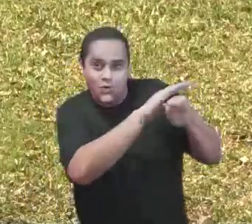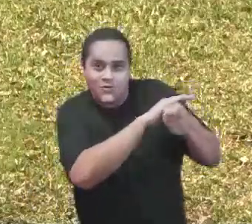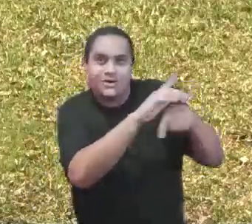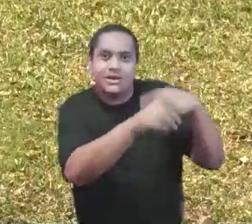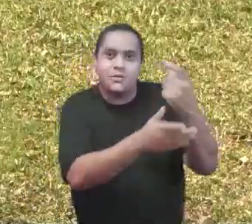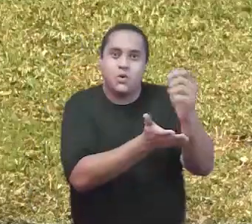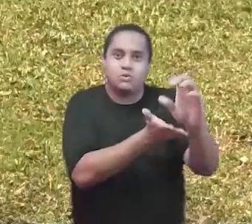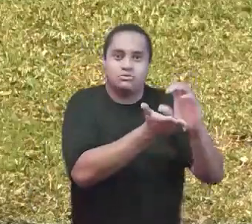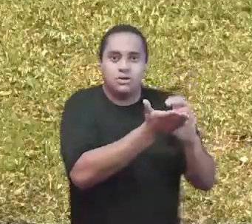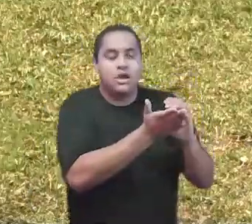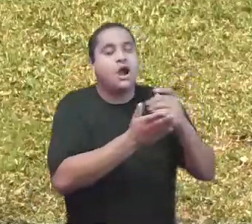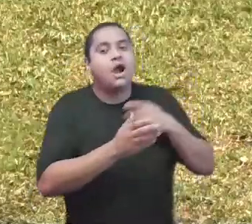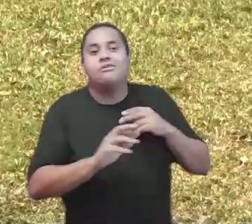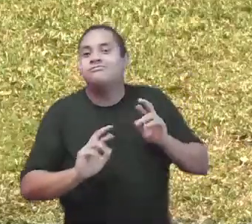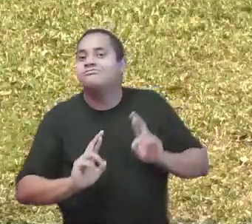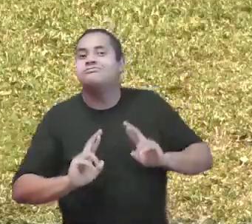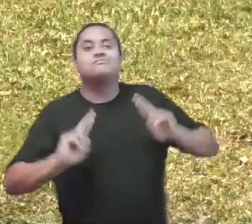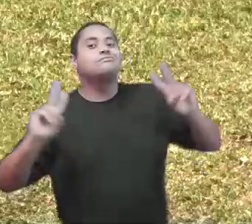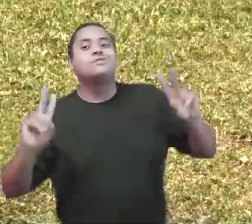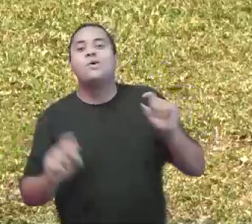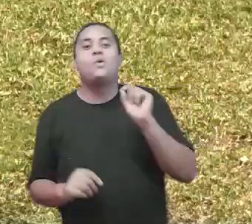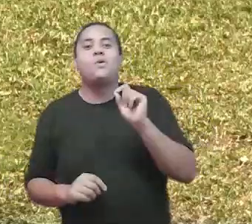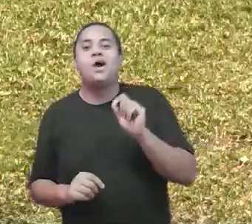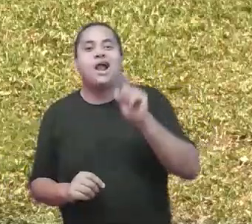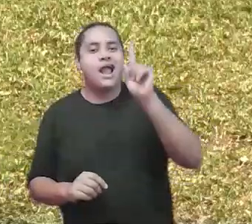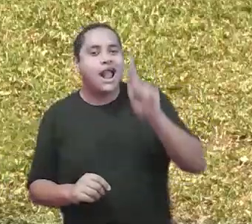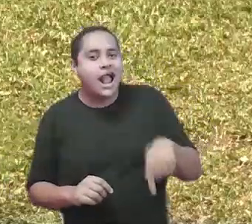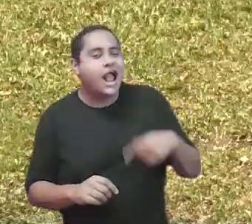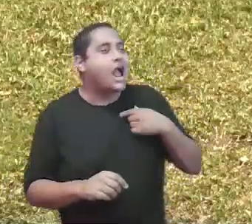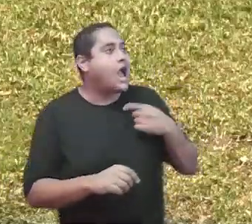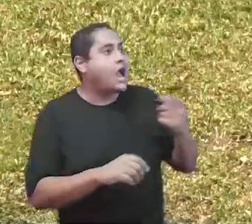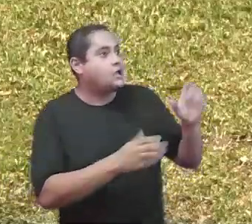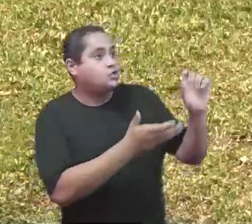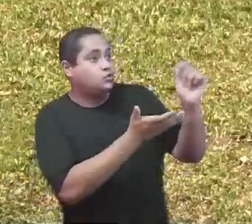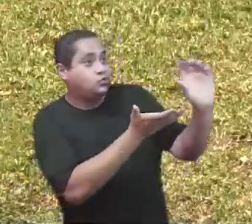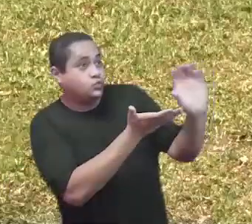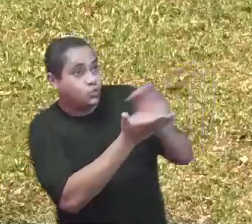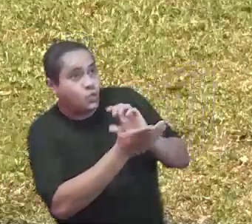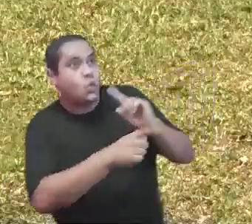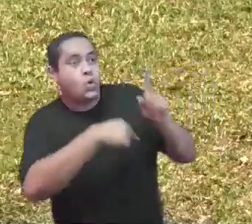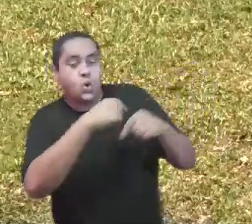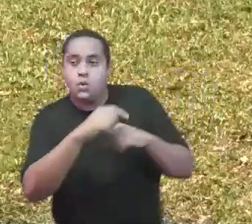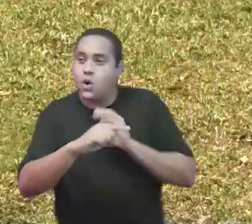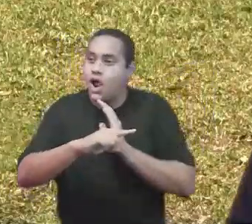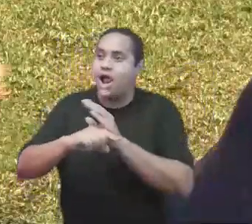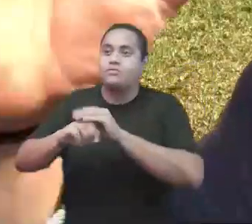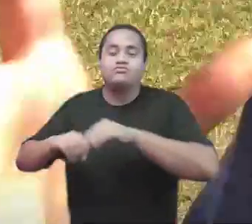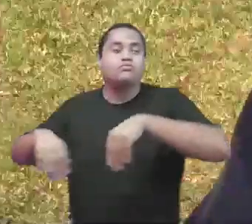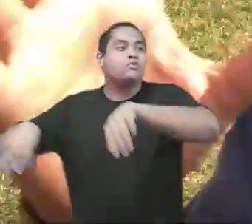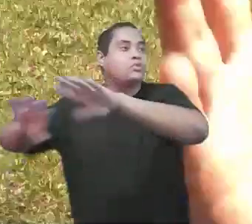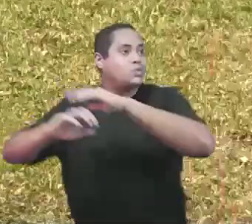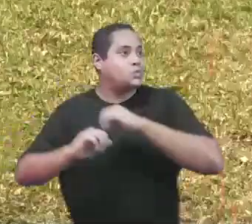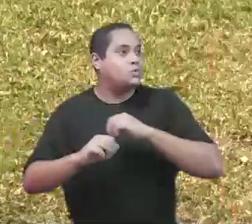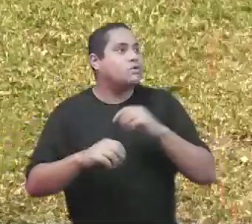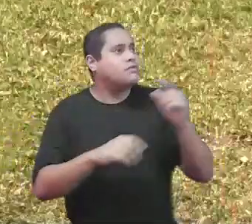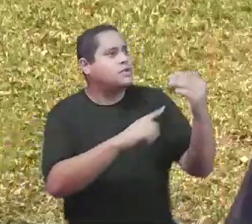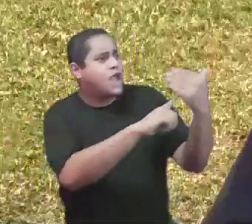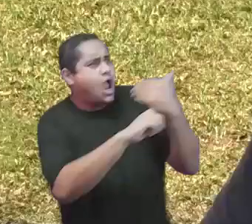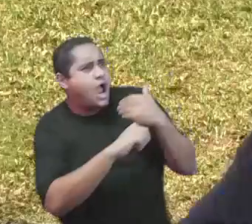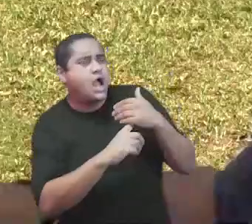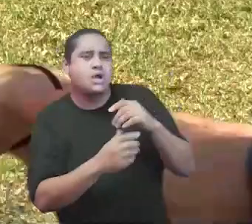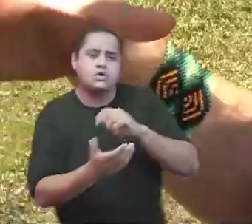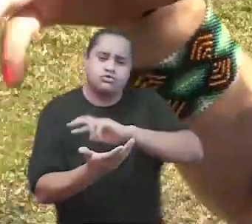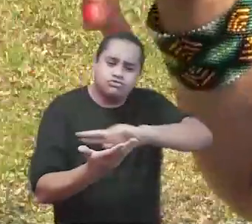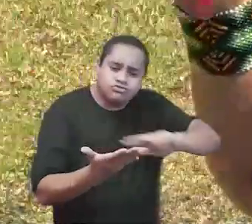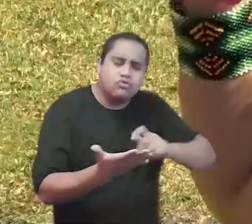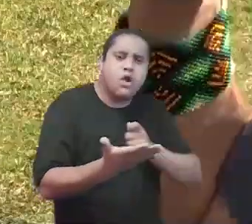sobre investimento. Eu fiz um pitch de ROD, retorno sobre doação. Falei, ó, tu doa pra gente manter nossos custos